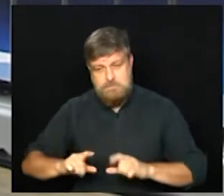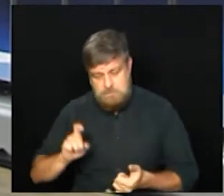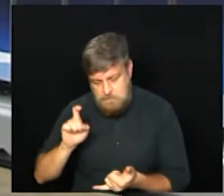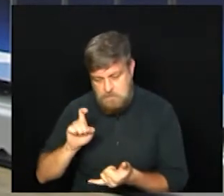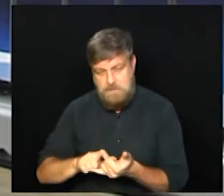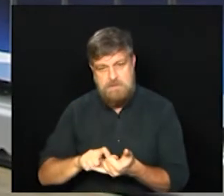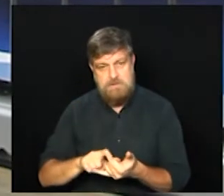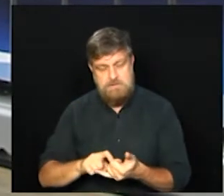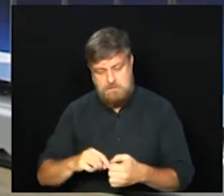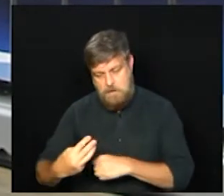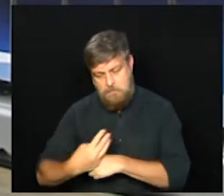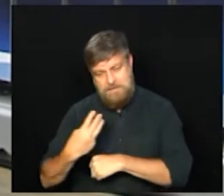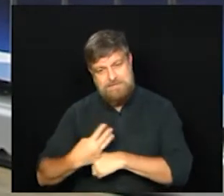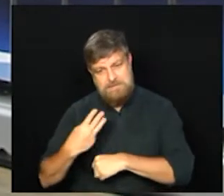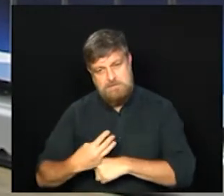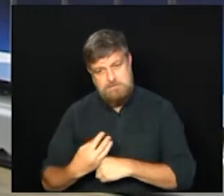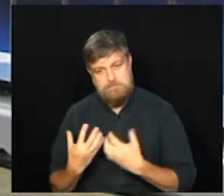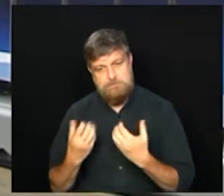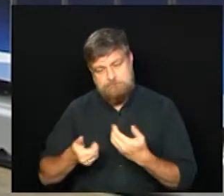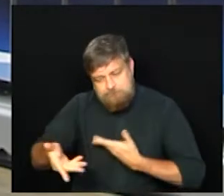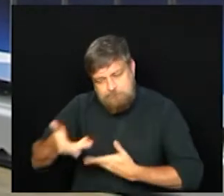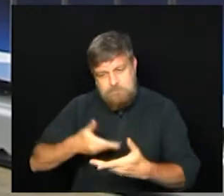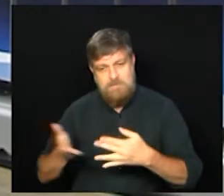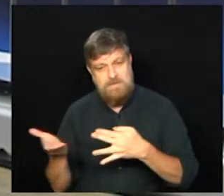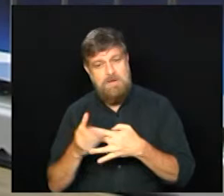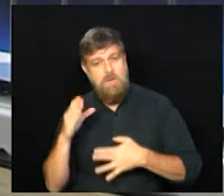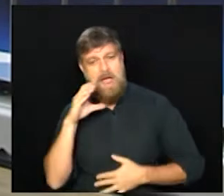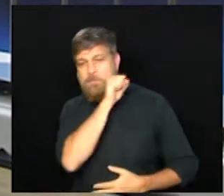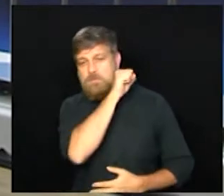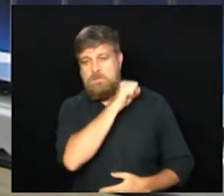eu recebo a sua mensagem. Rápido intervalo.